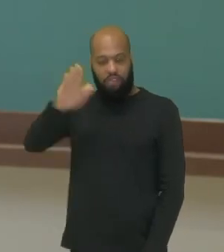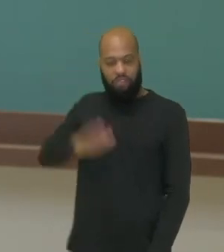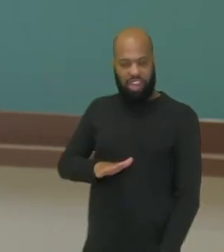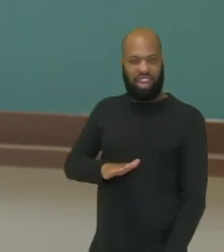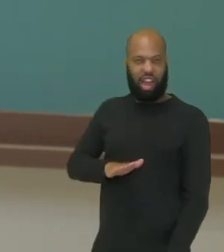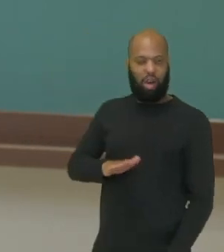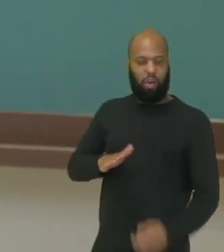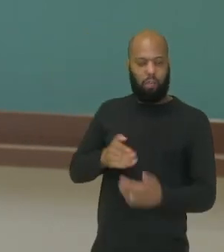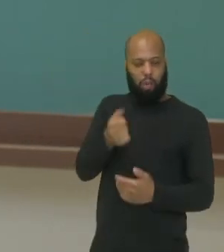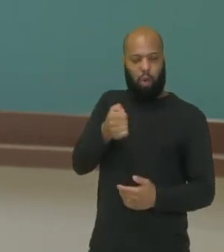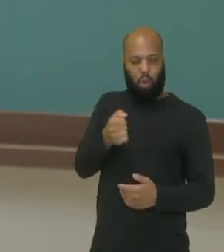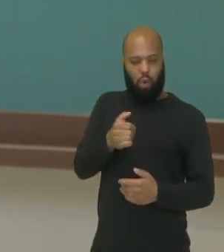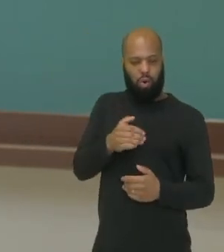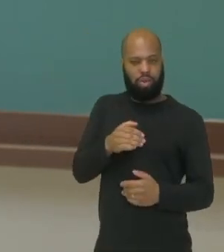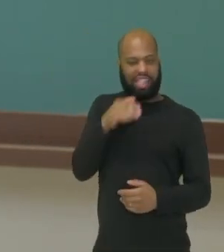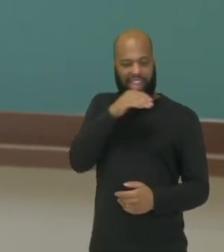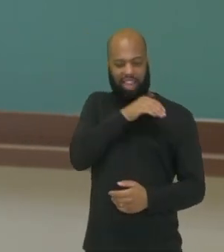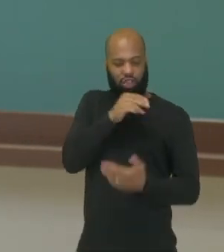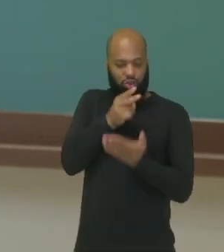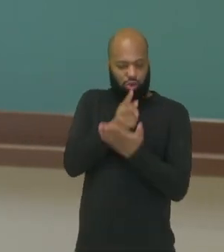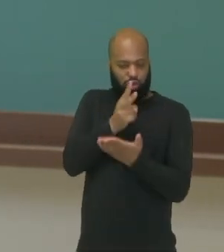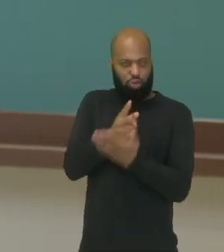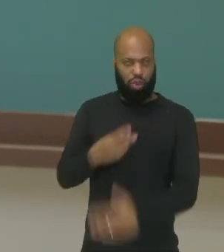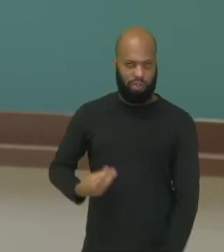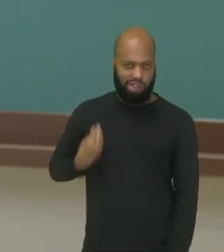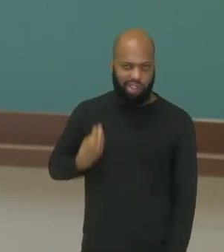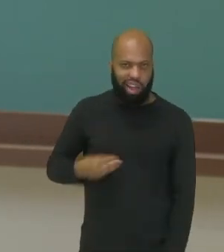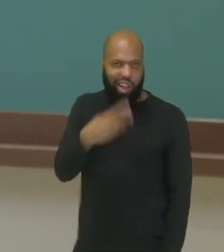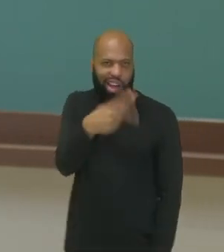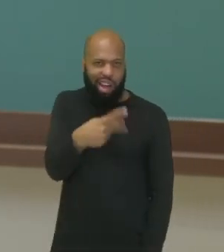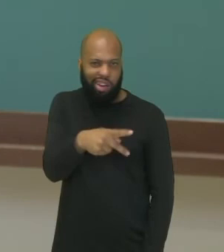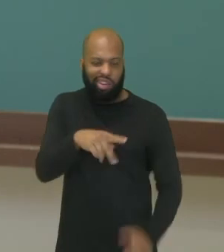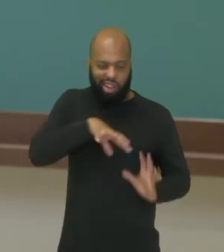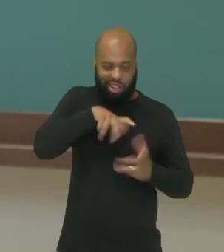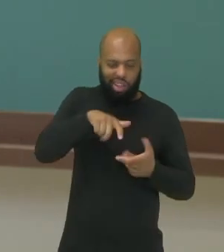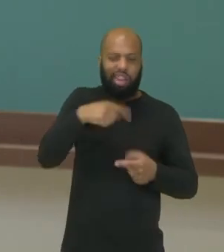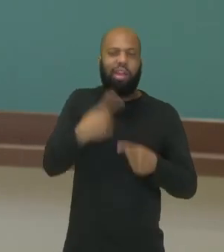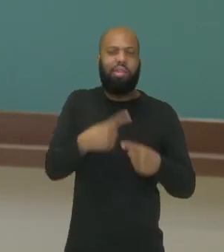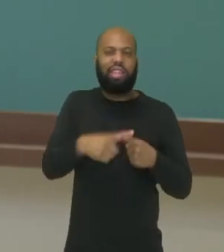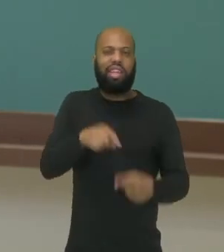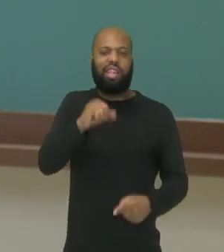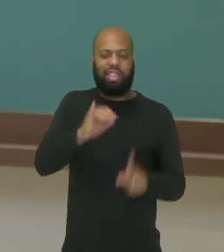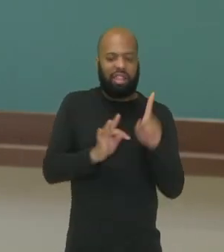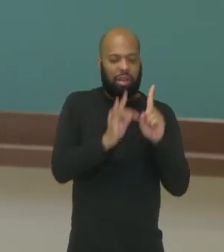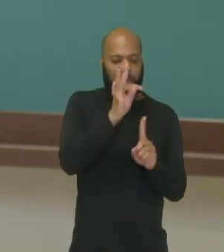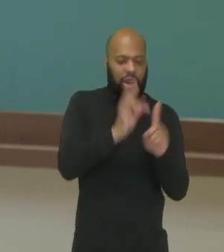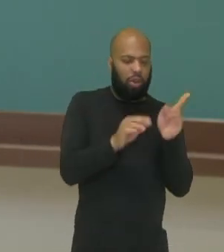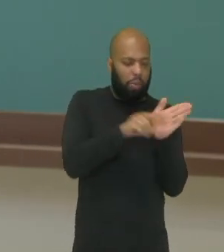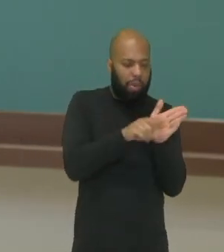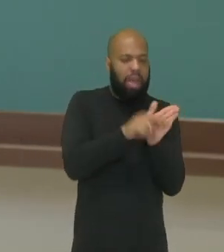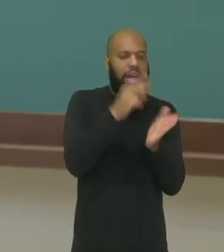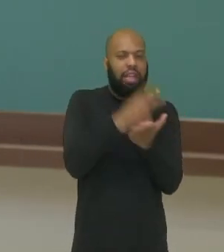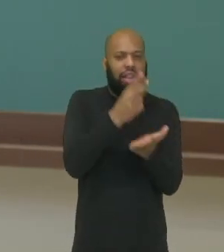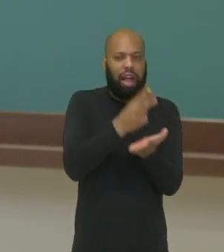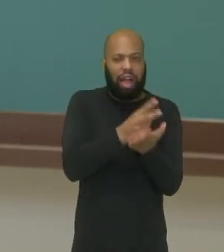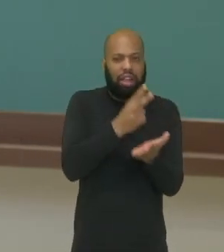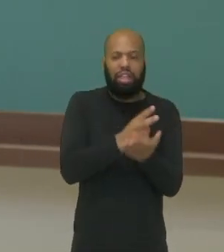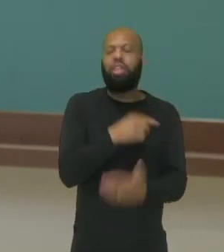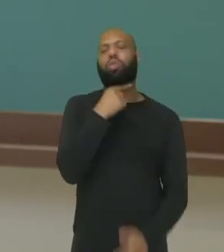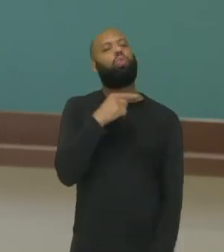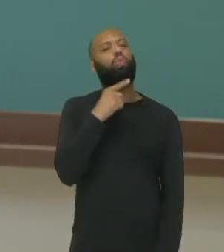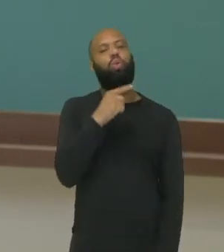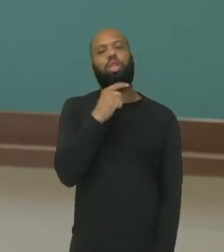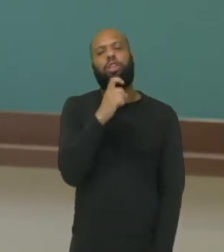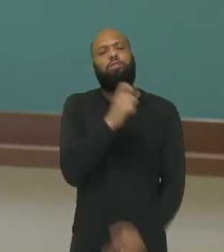esteja quentinho, vamos dizer assim, para que haja vida na Terra, porque nós não iríamos suportar uma temperatura menos 20 graus, de jeito